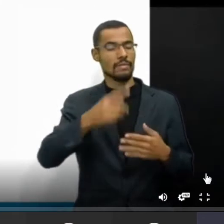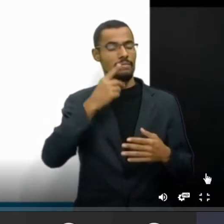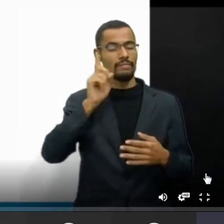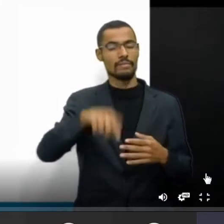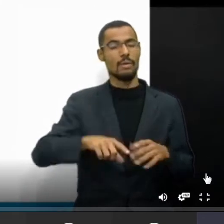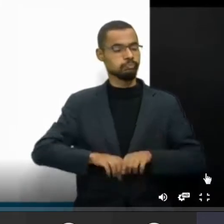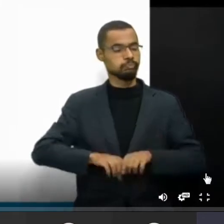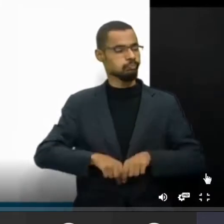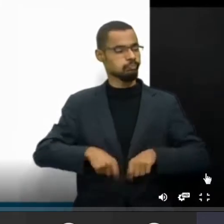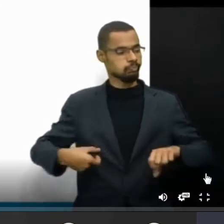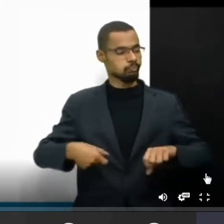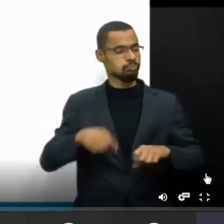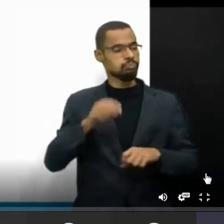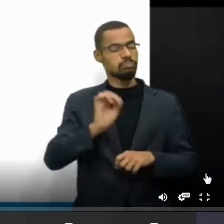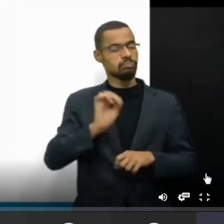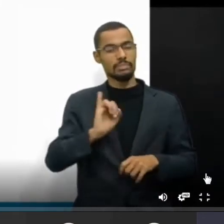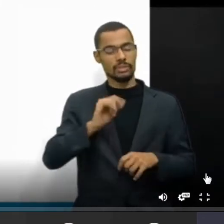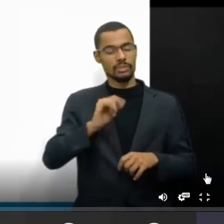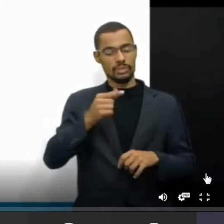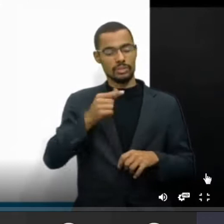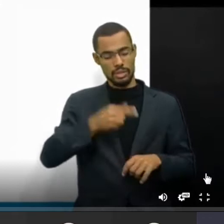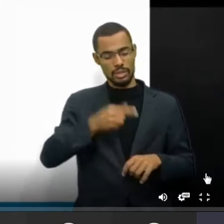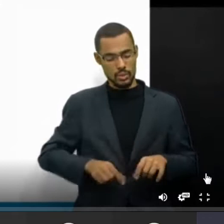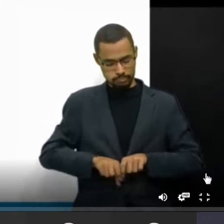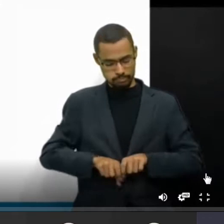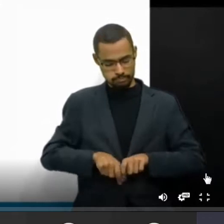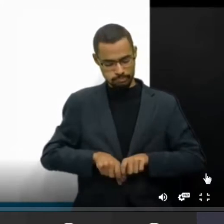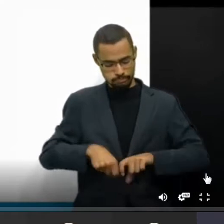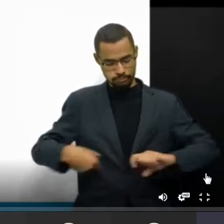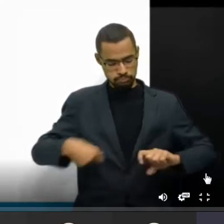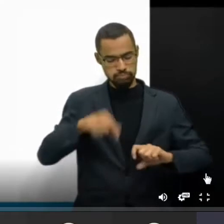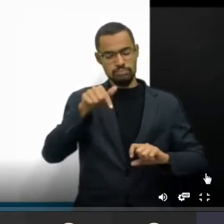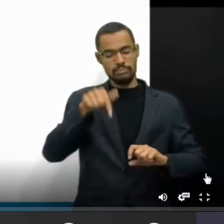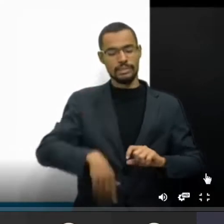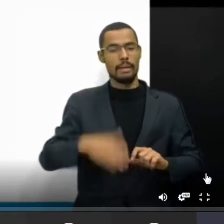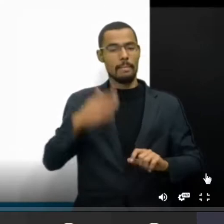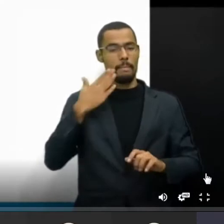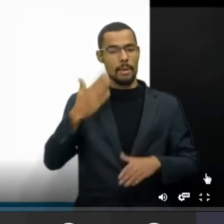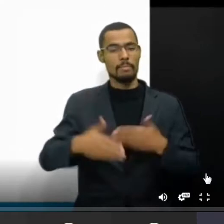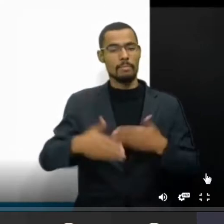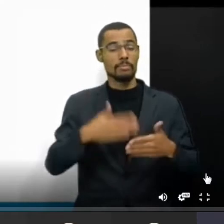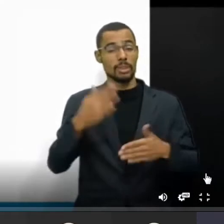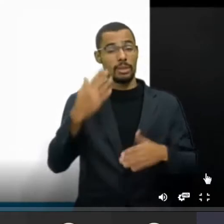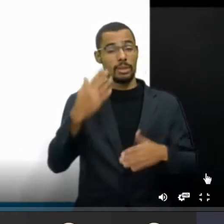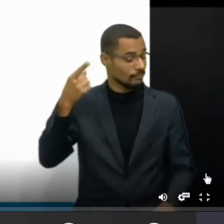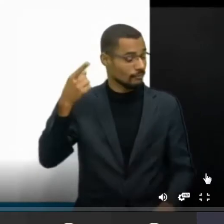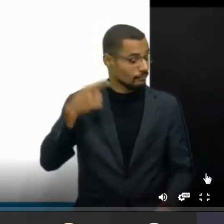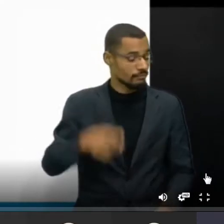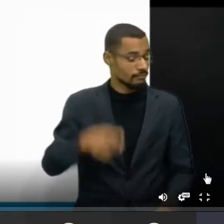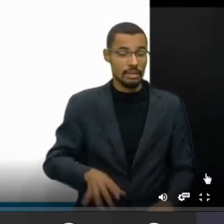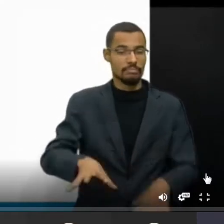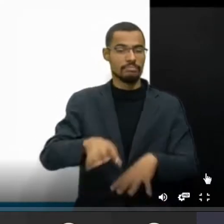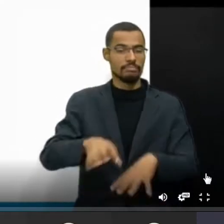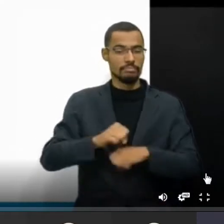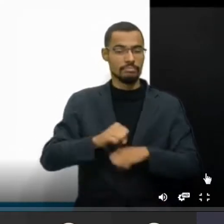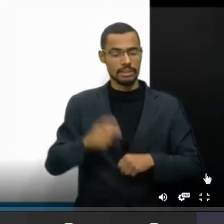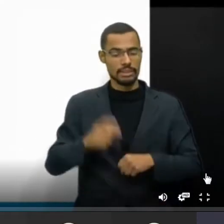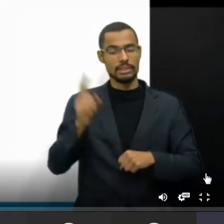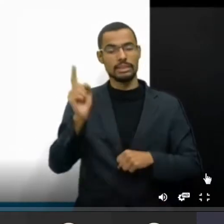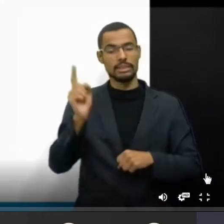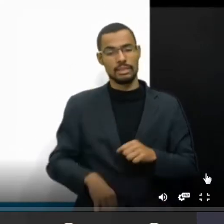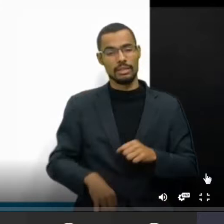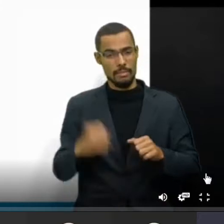intestino grosso, ele possui algumas estruturas para realizar o processo final de absorção e formação,